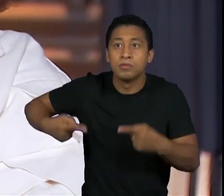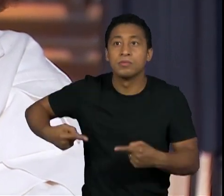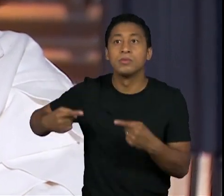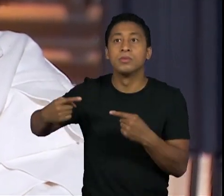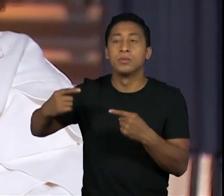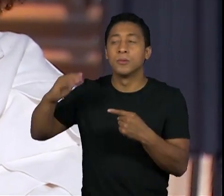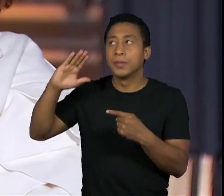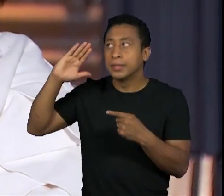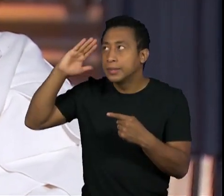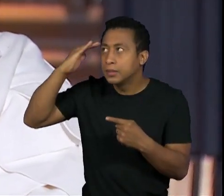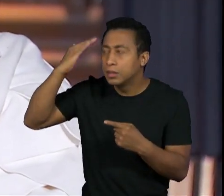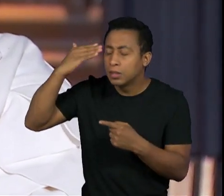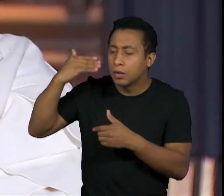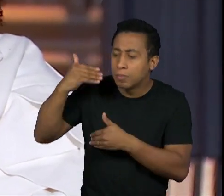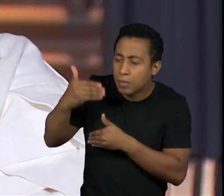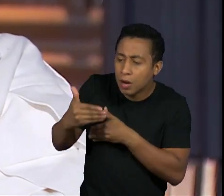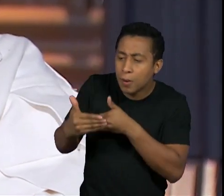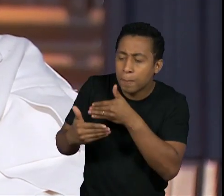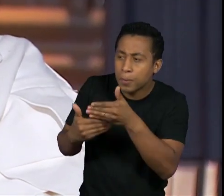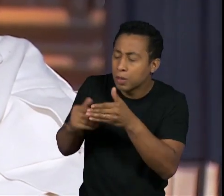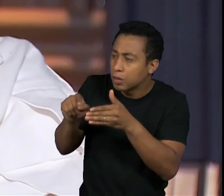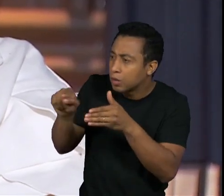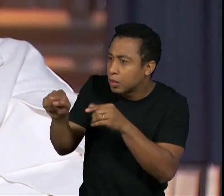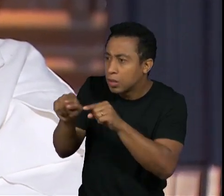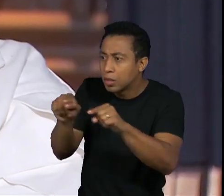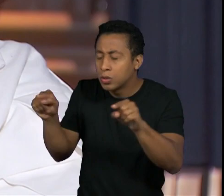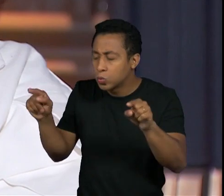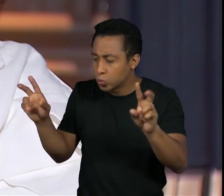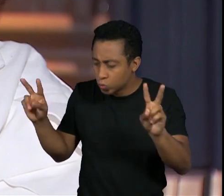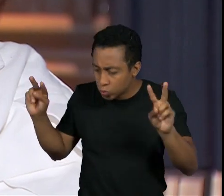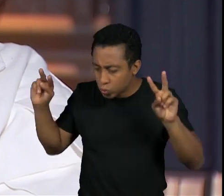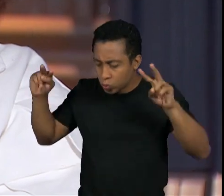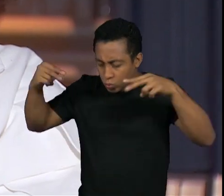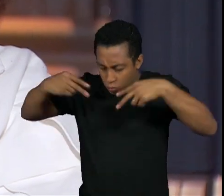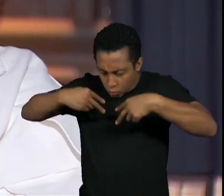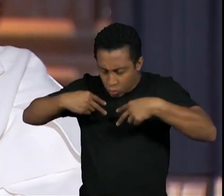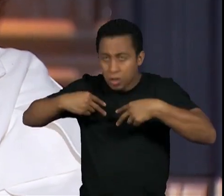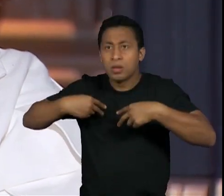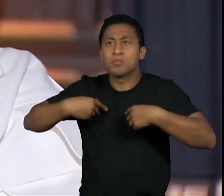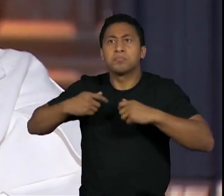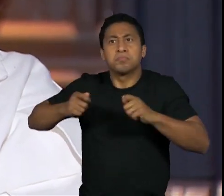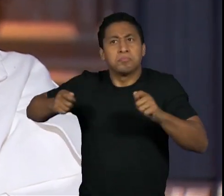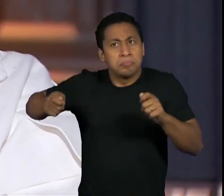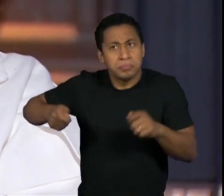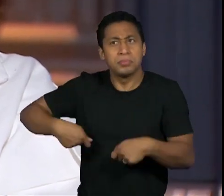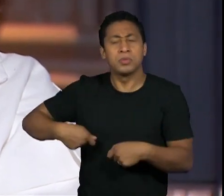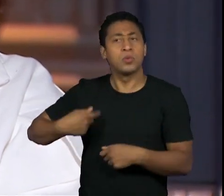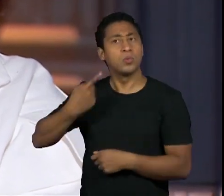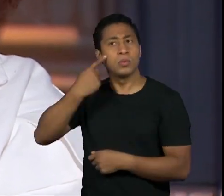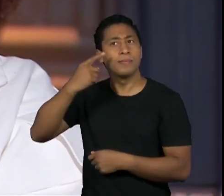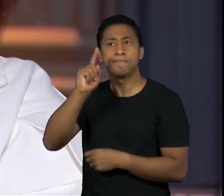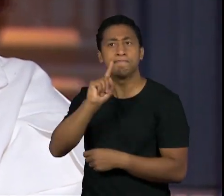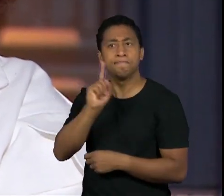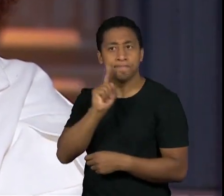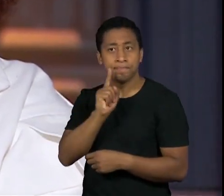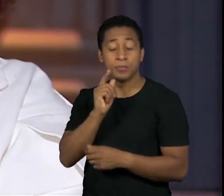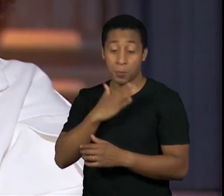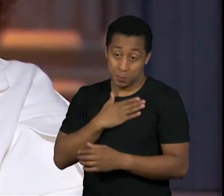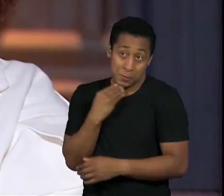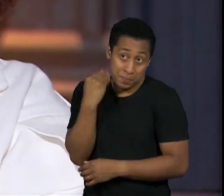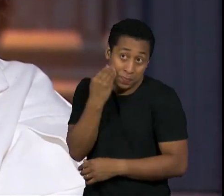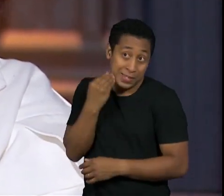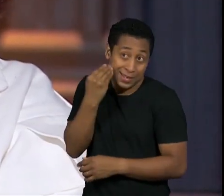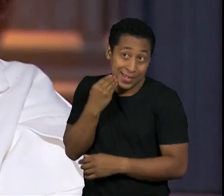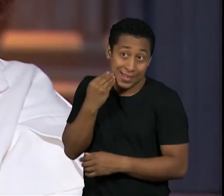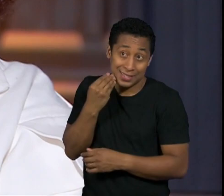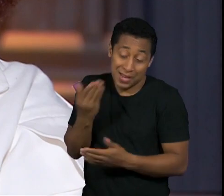compreender potencialidades que a gente nem imaginava que tinha, né? A vida, na minha experiência, espero que